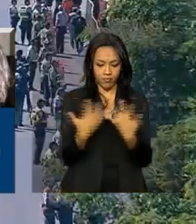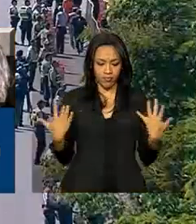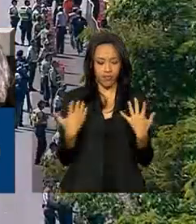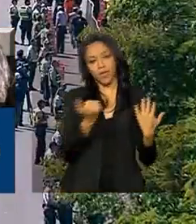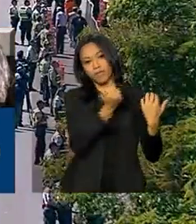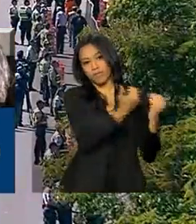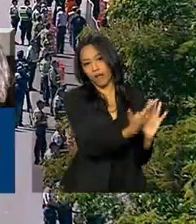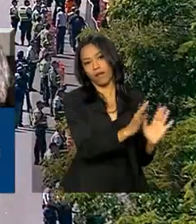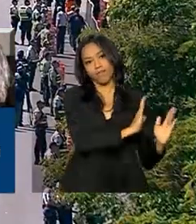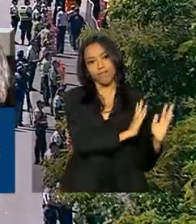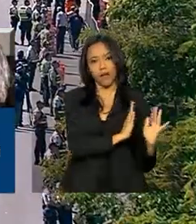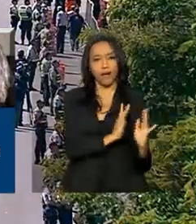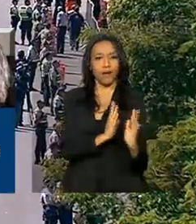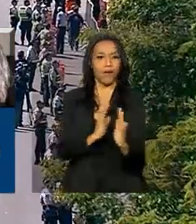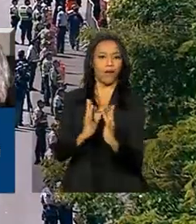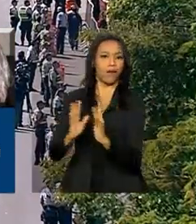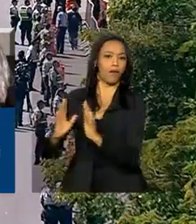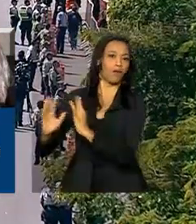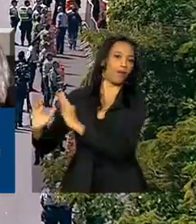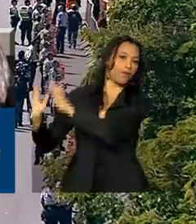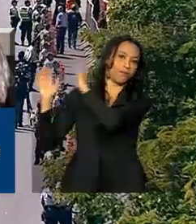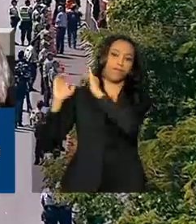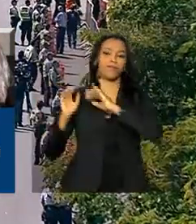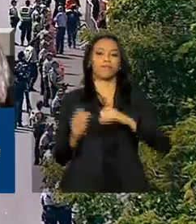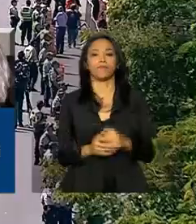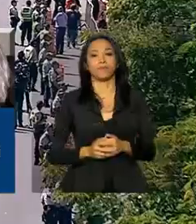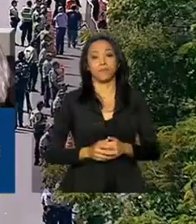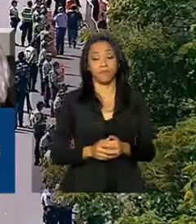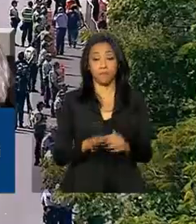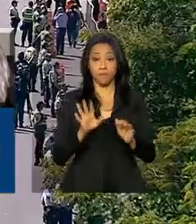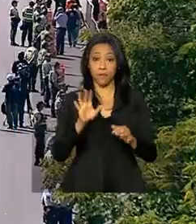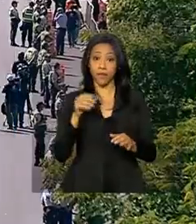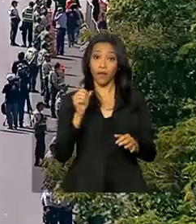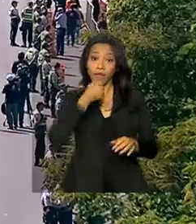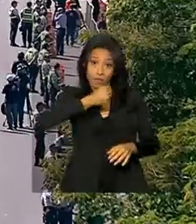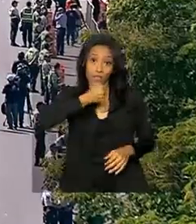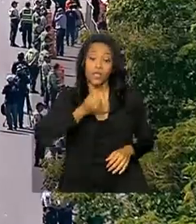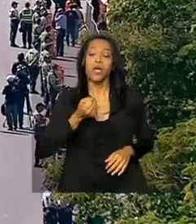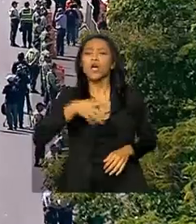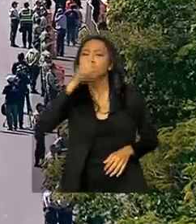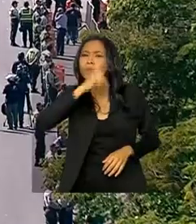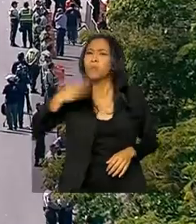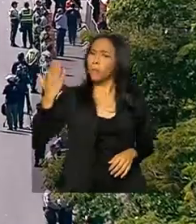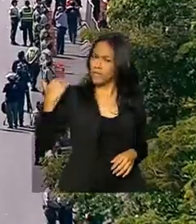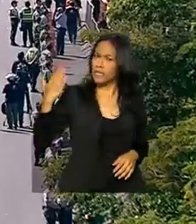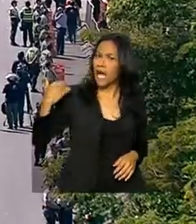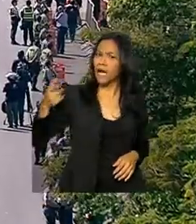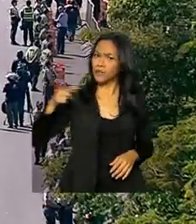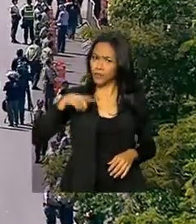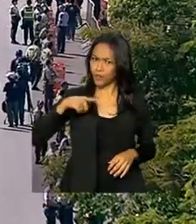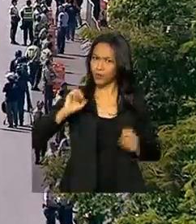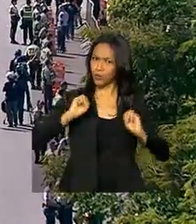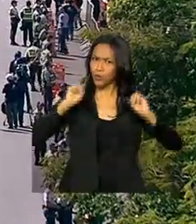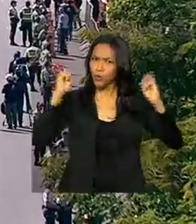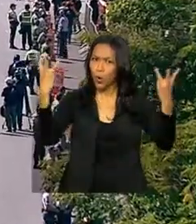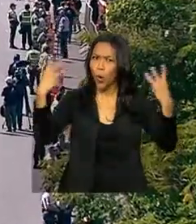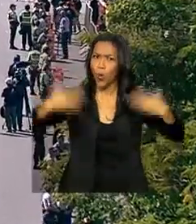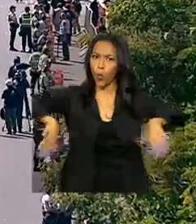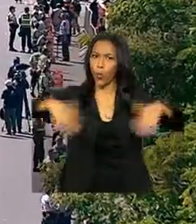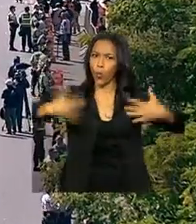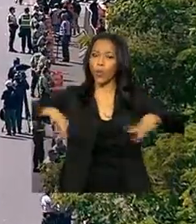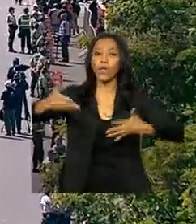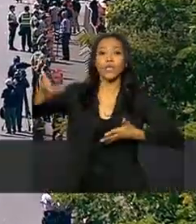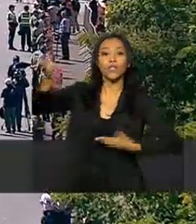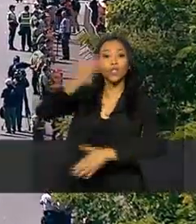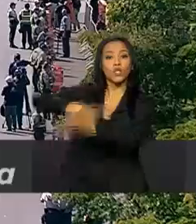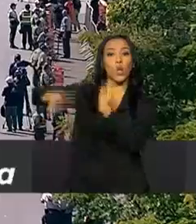destacamento da Marinha. No domingo finalizando passado, aí. No domingo passado, comandante Anderson, essa banda deu um show aqui na Praça dos Três Poderes durante a troca da